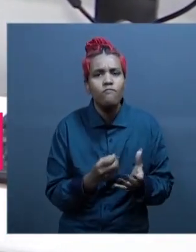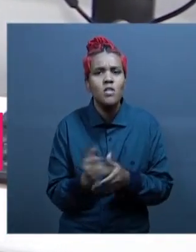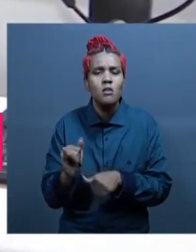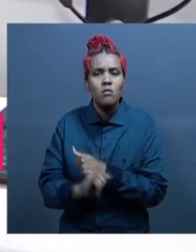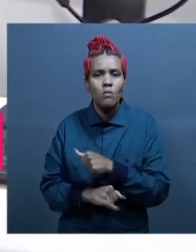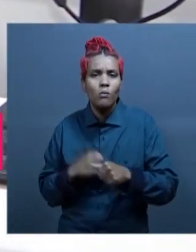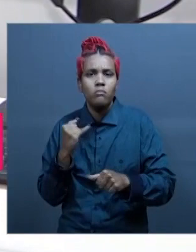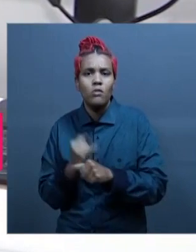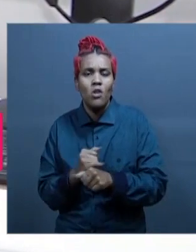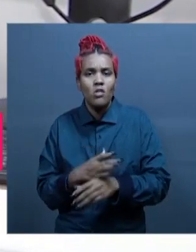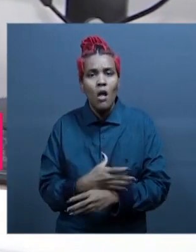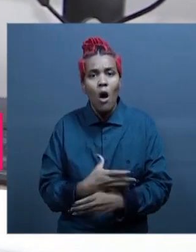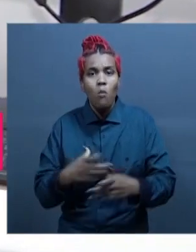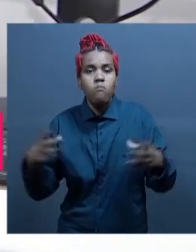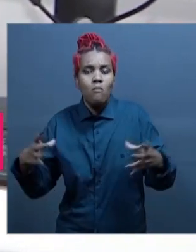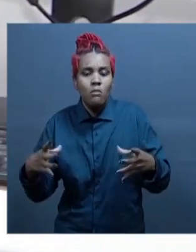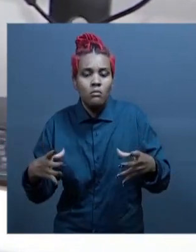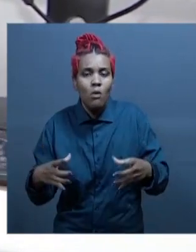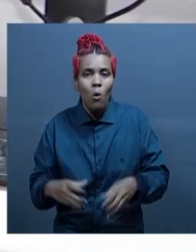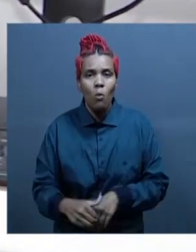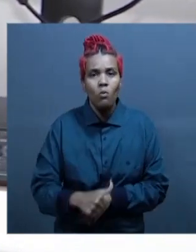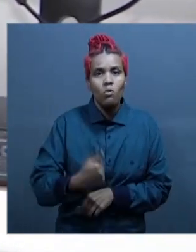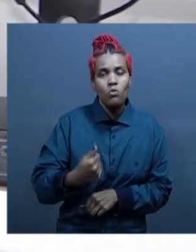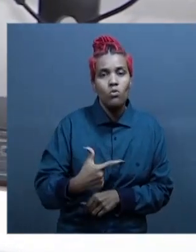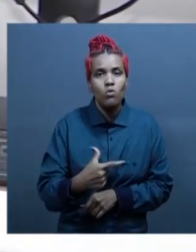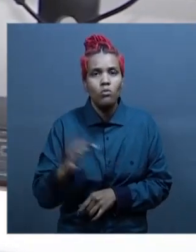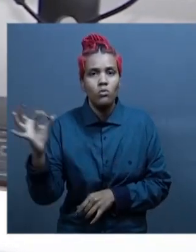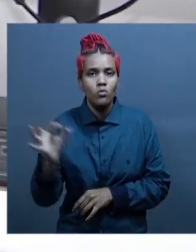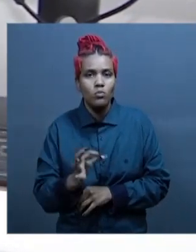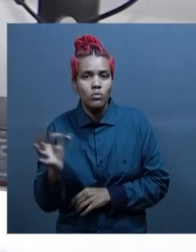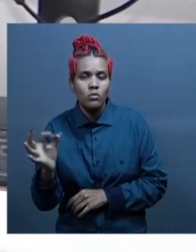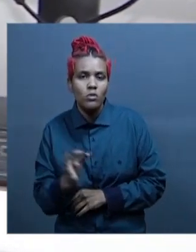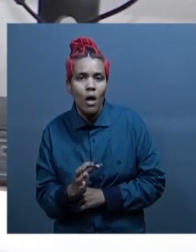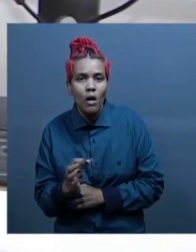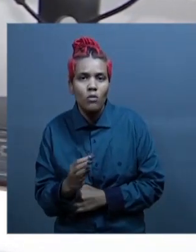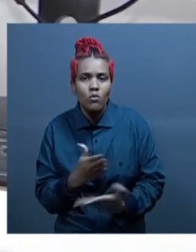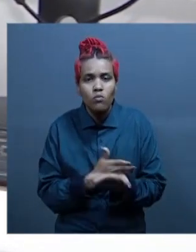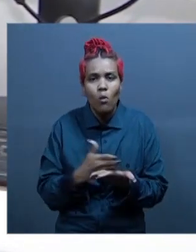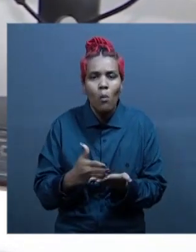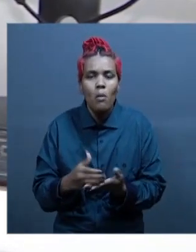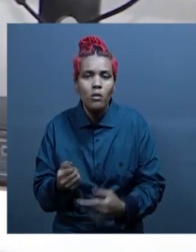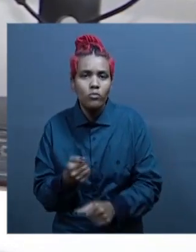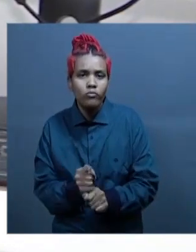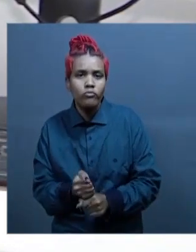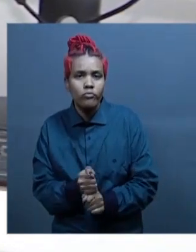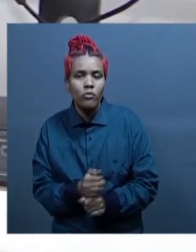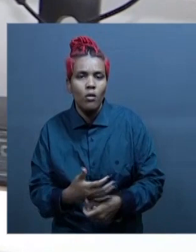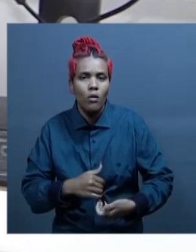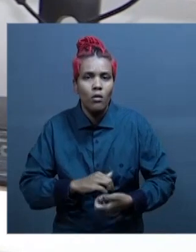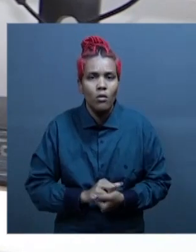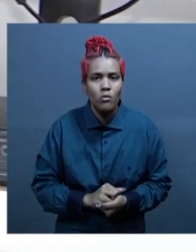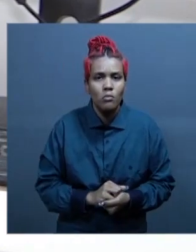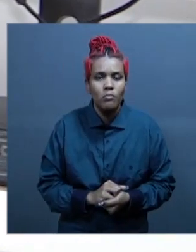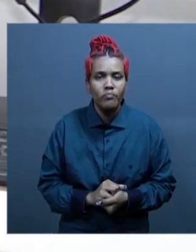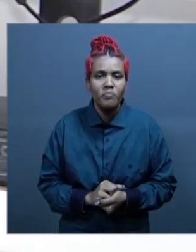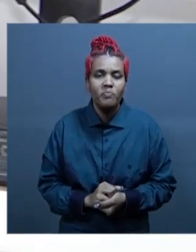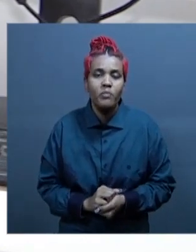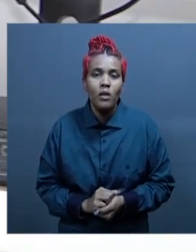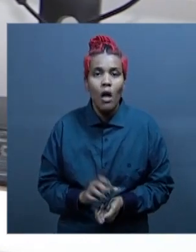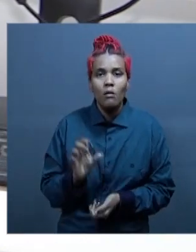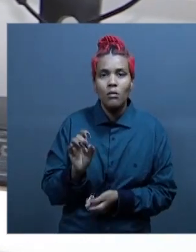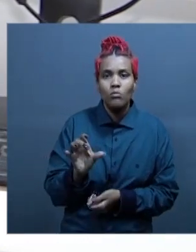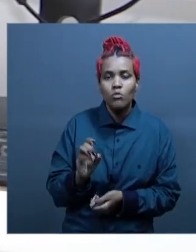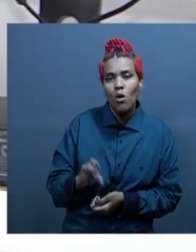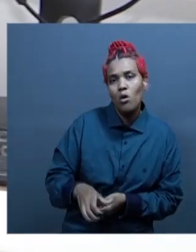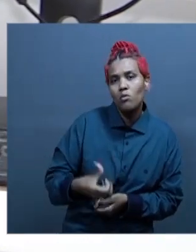de 12 por cento no primeiro semestre deste ano segundo levantamento feito pela e bit nilsen só nos últimos